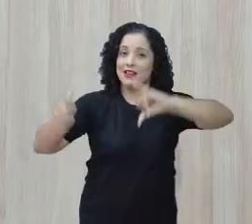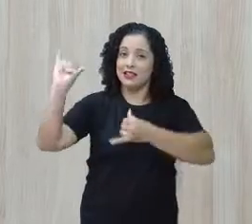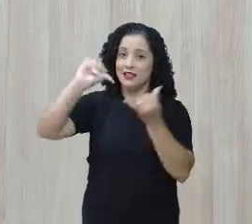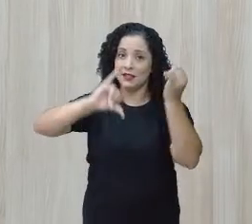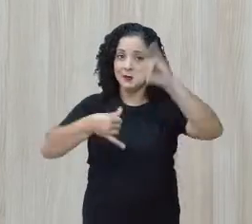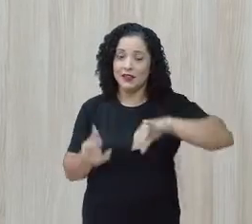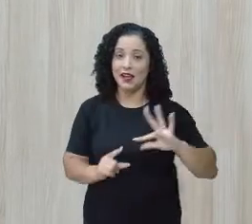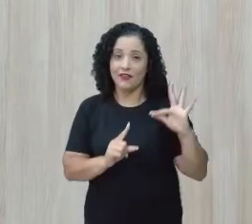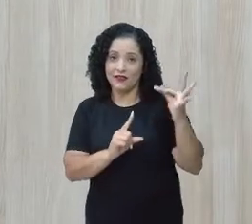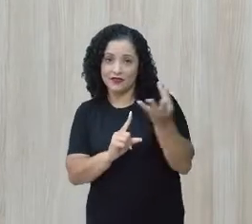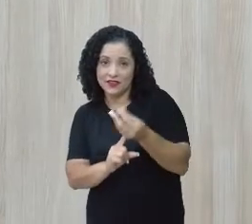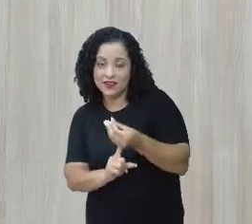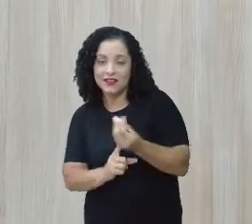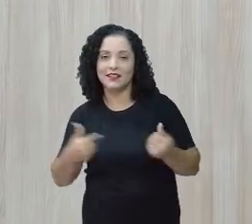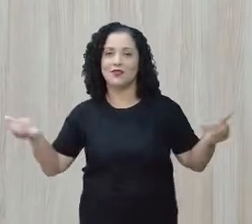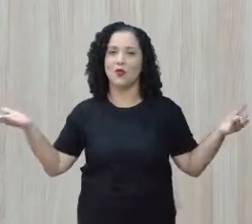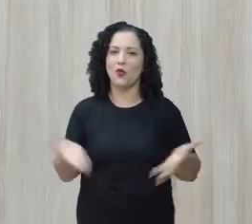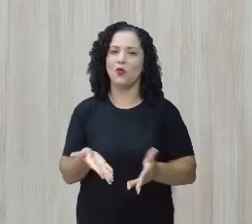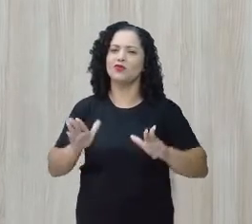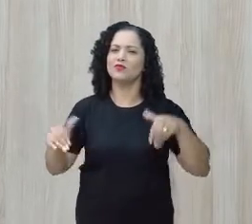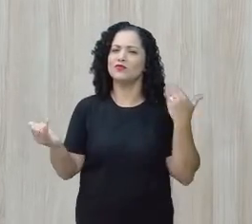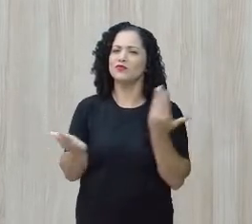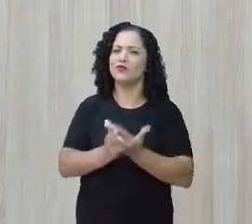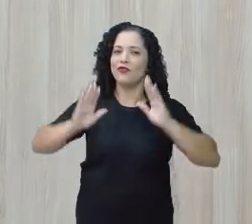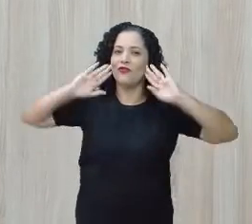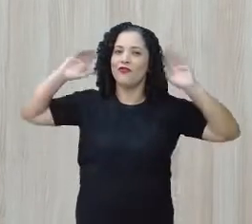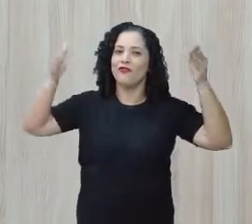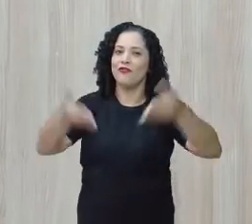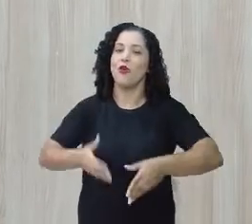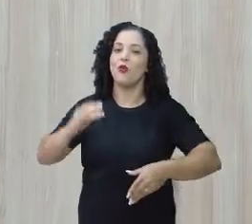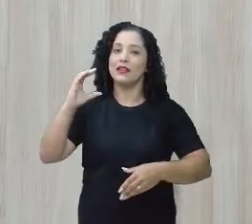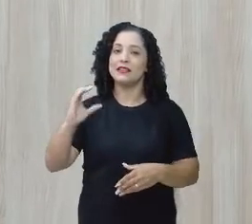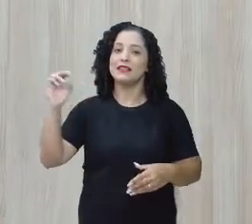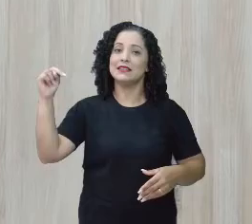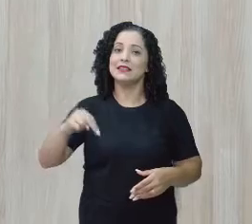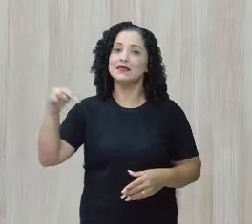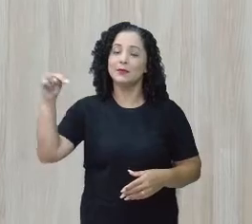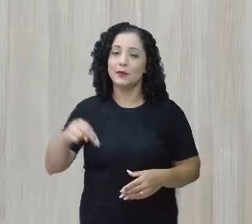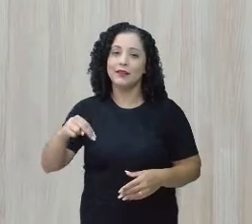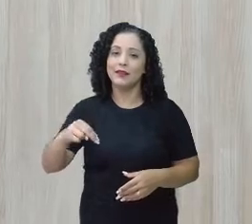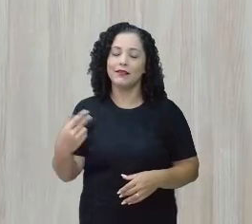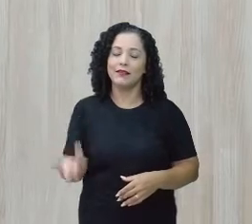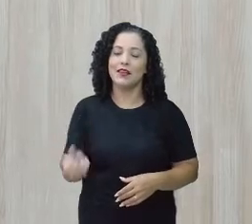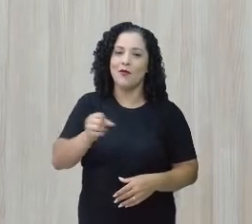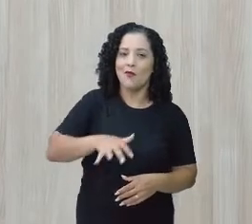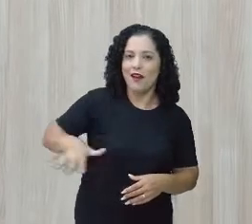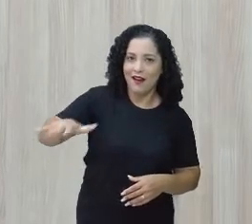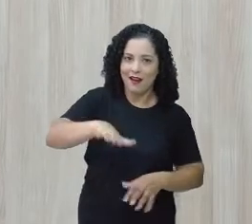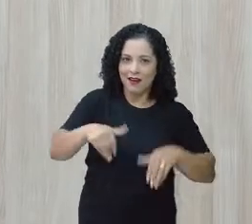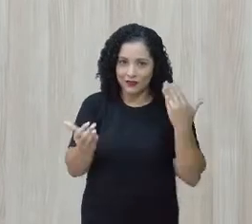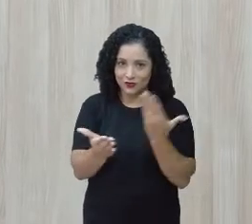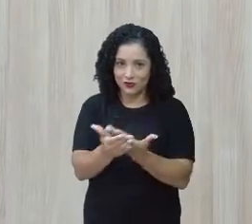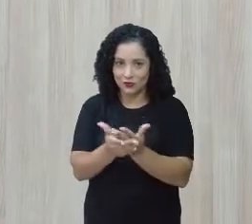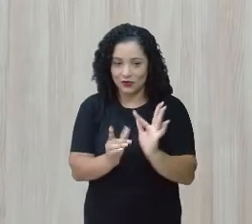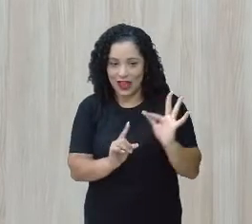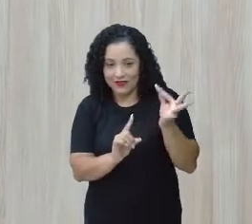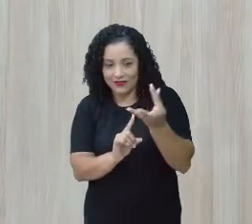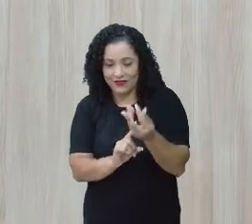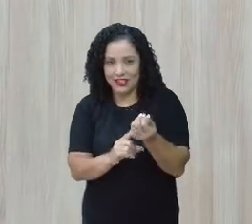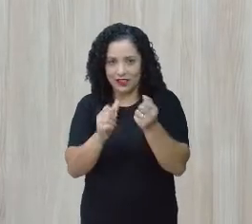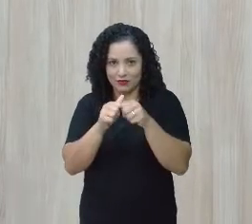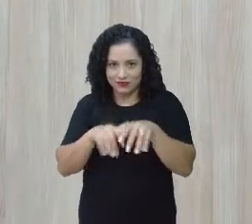a física. E hoje nós vamos trabalhar com a cinemática, que é também um ramo aí de estudo da física. Vamos